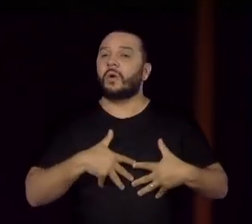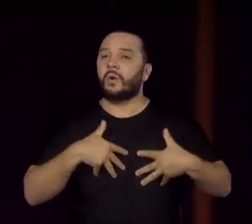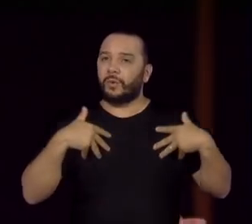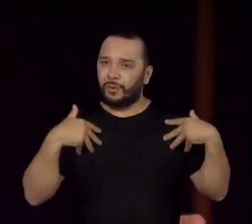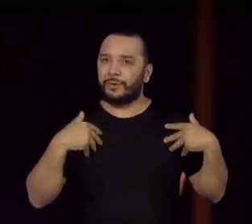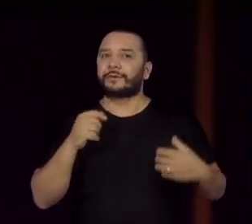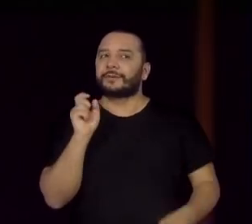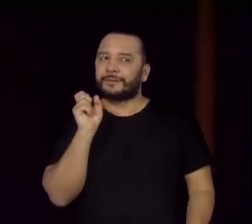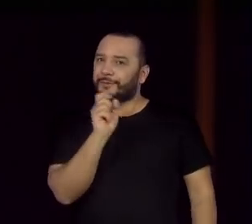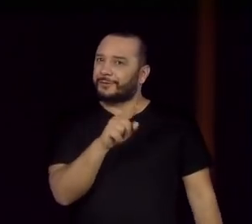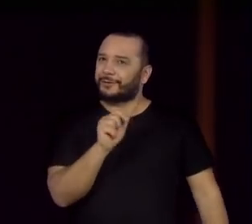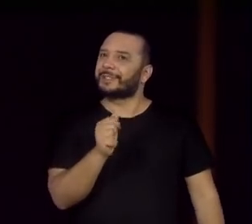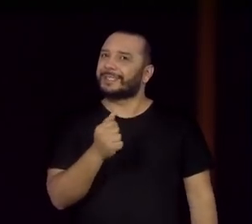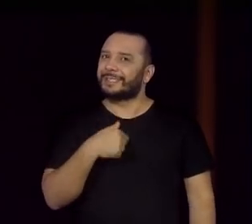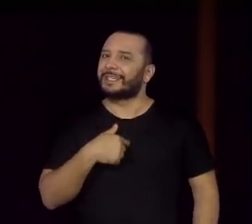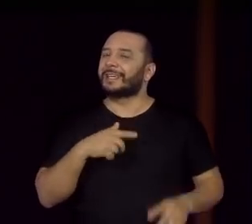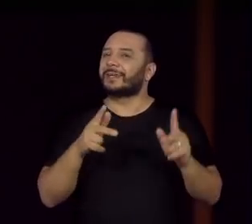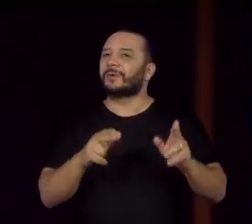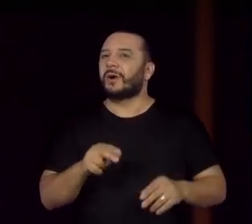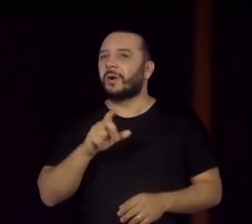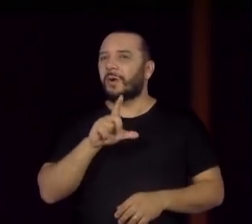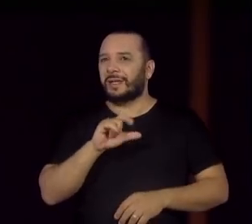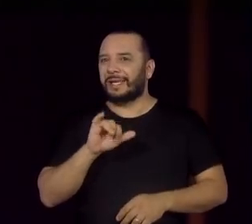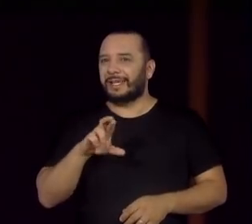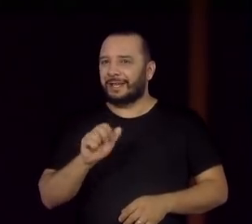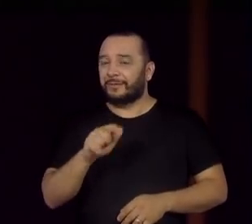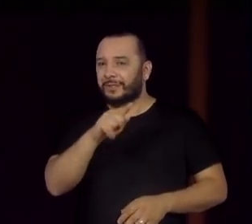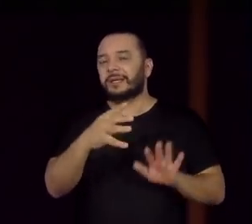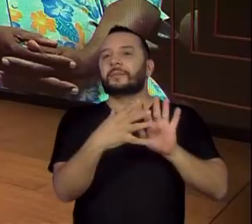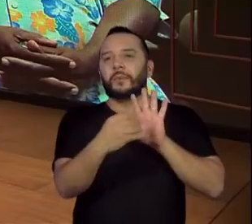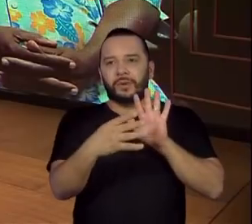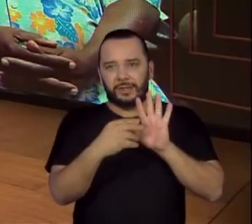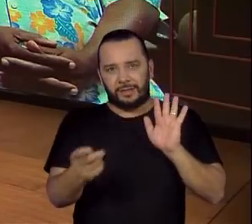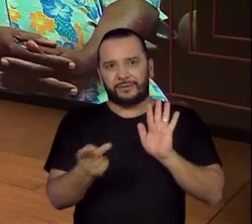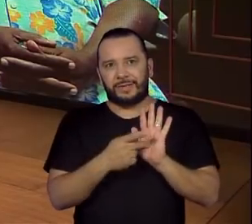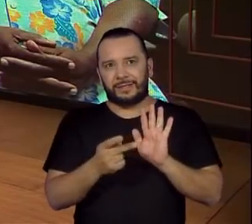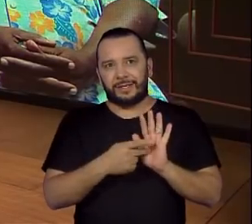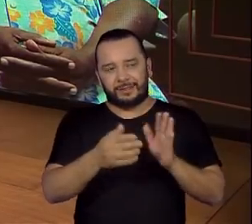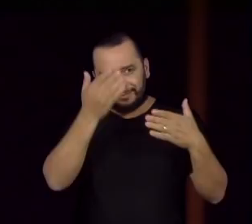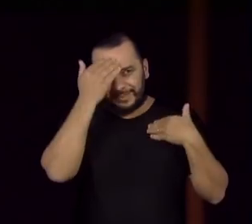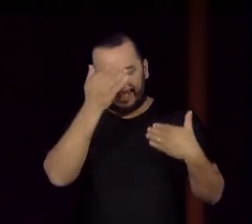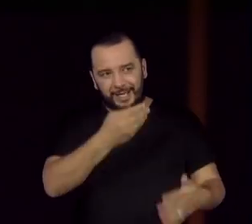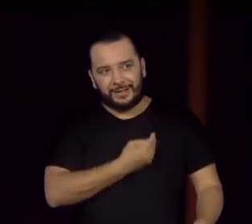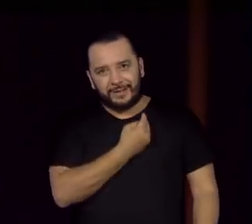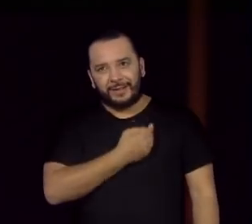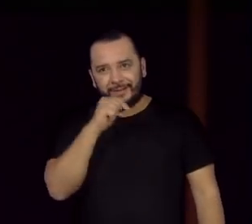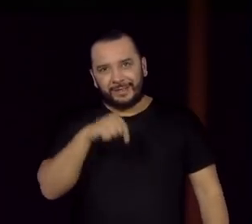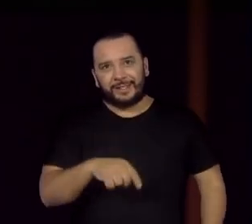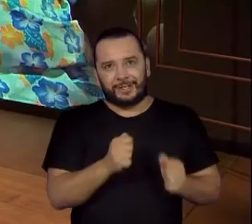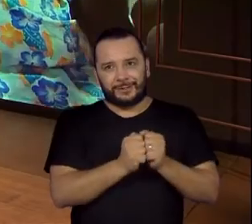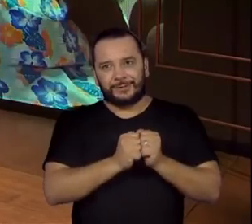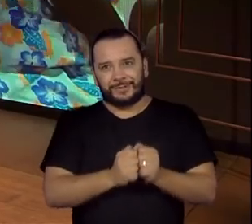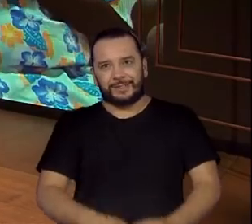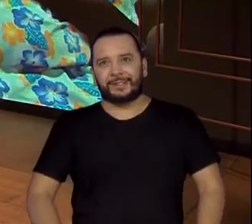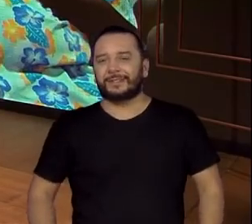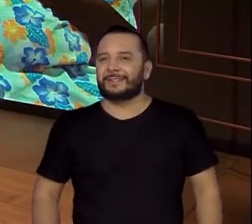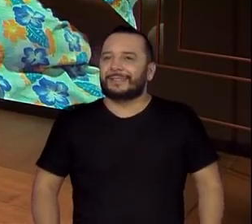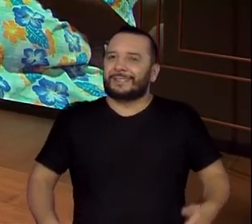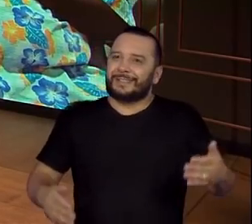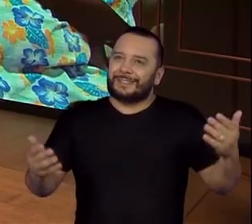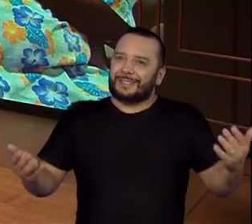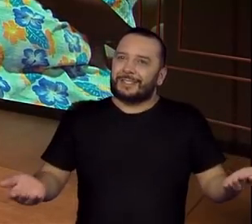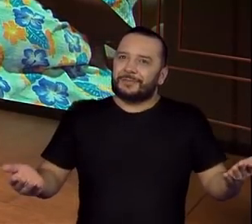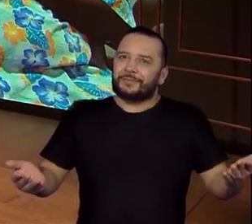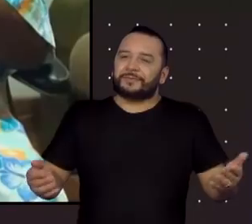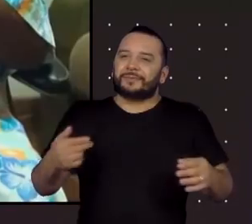porque você realmente, como o William falou, você é um farol para muita gente. Muito obrigado pela sua presença aqui conosco. Quero deixar minha